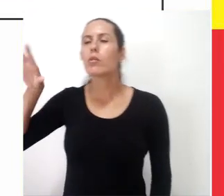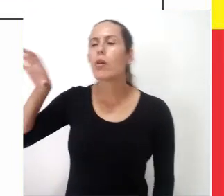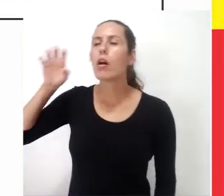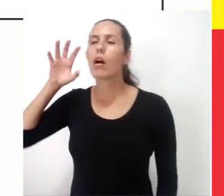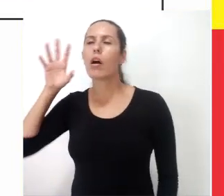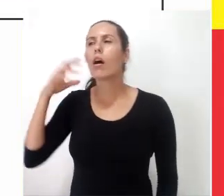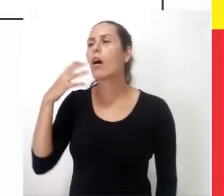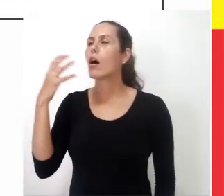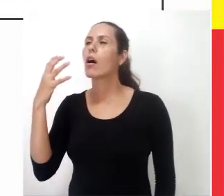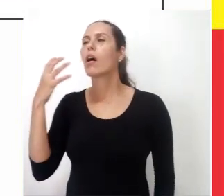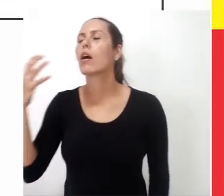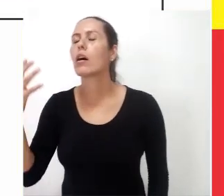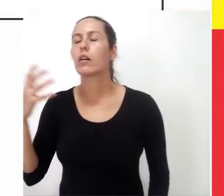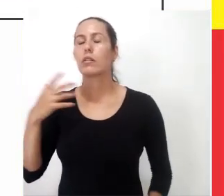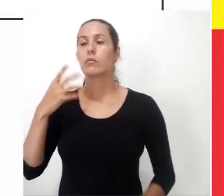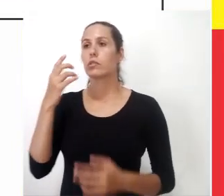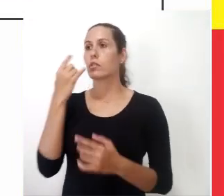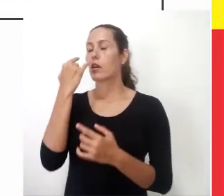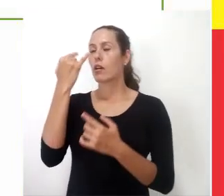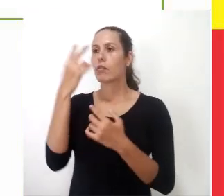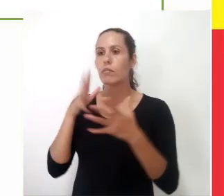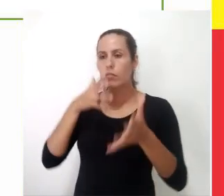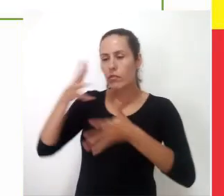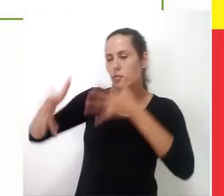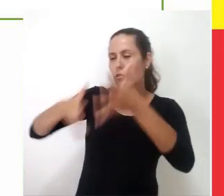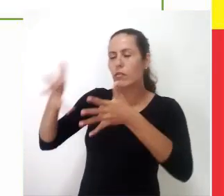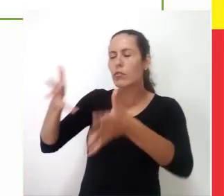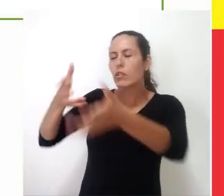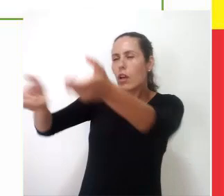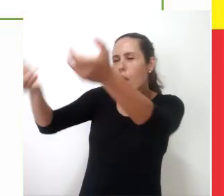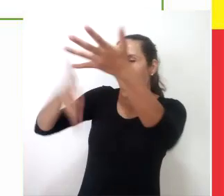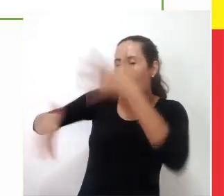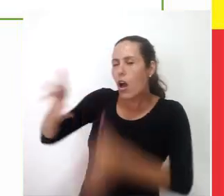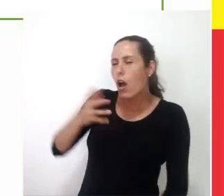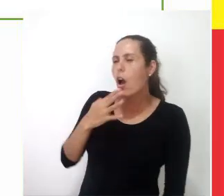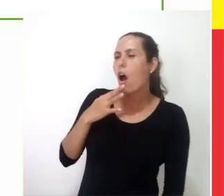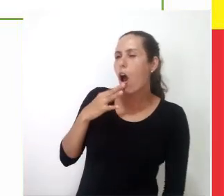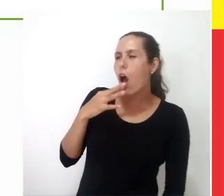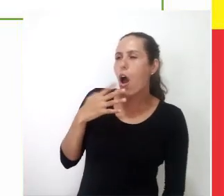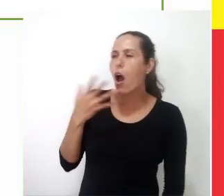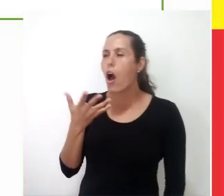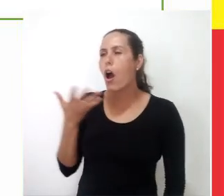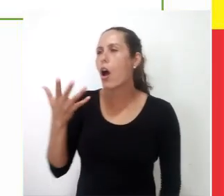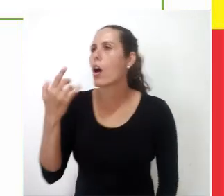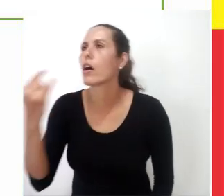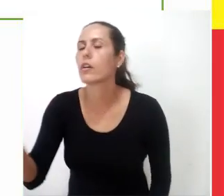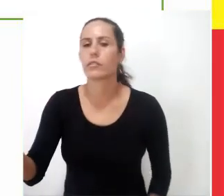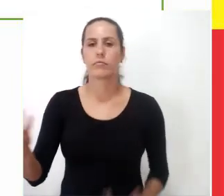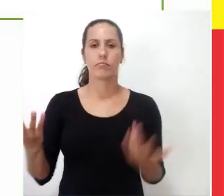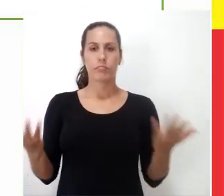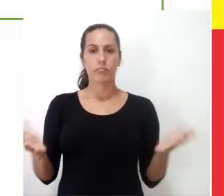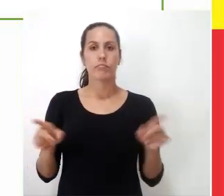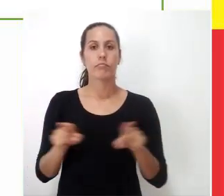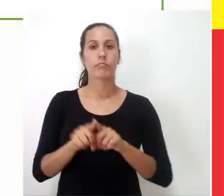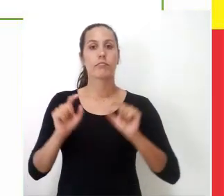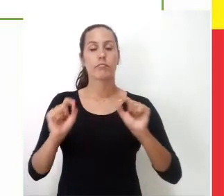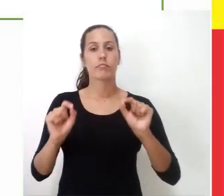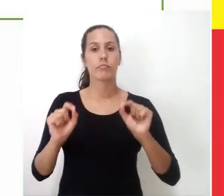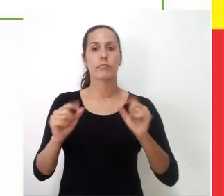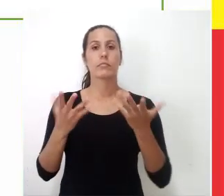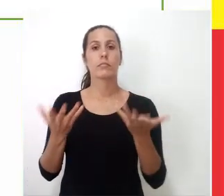um. Segundo conceito, nós temos convencer alguém da necessidade ou